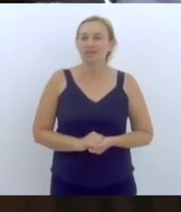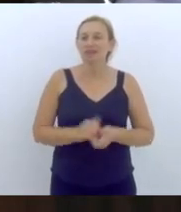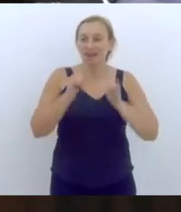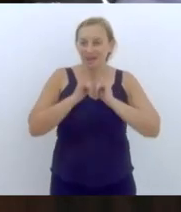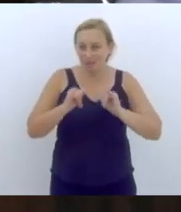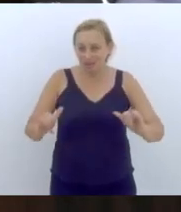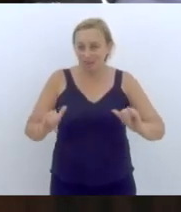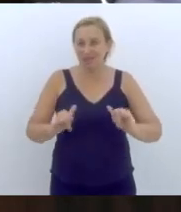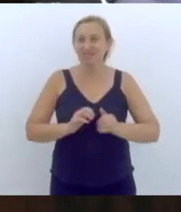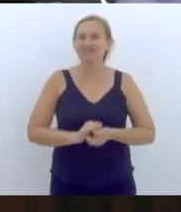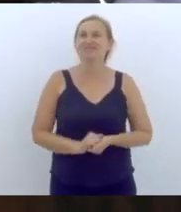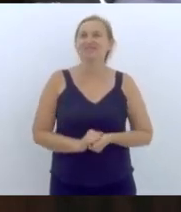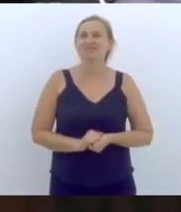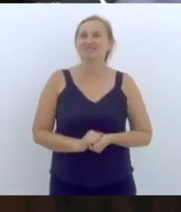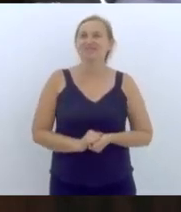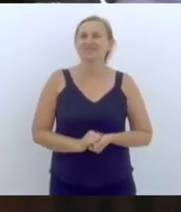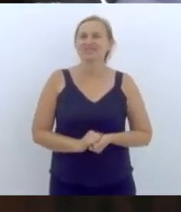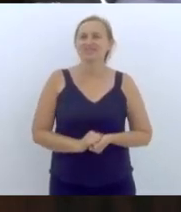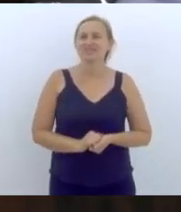Anuncio.